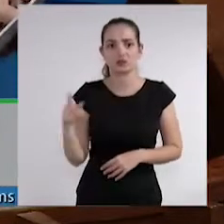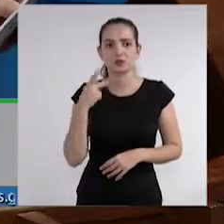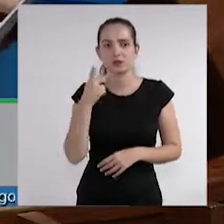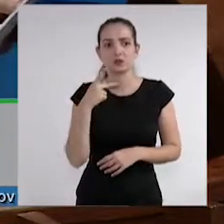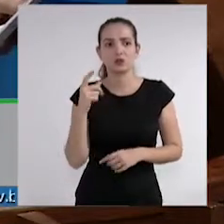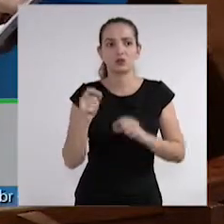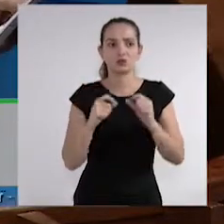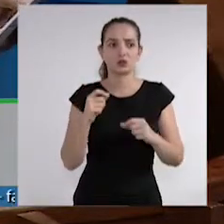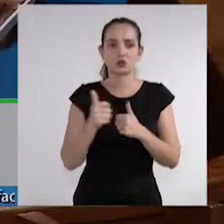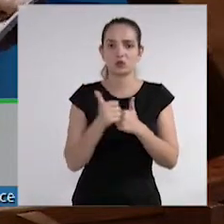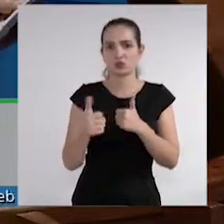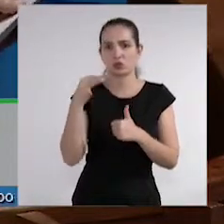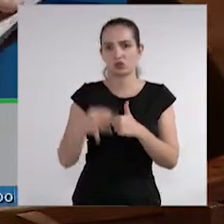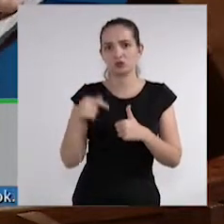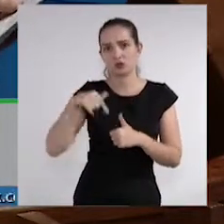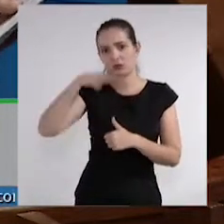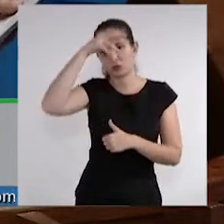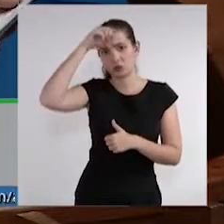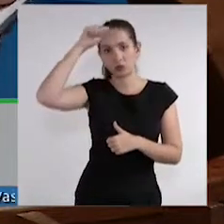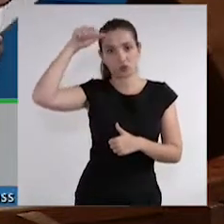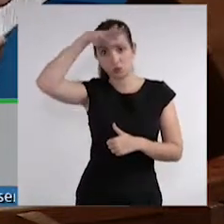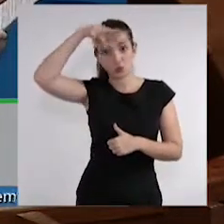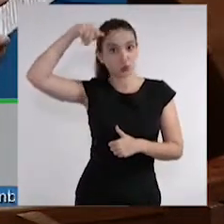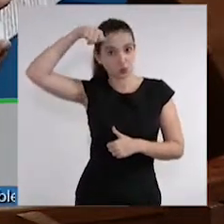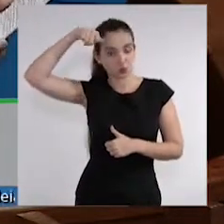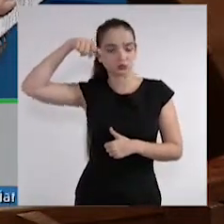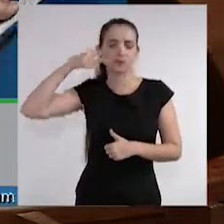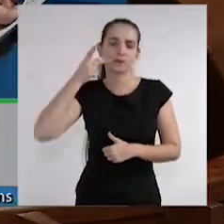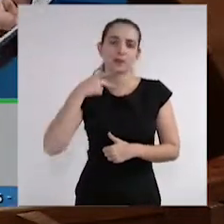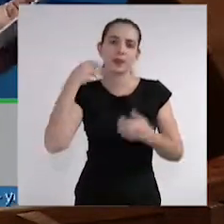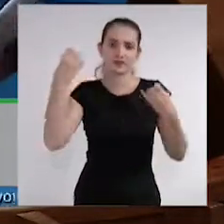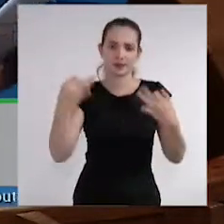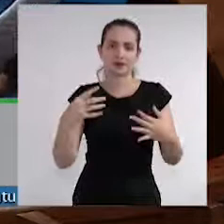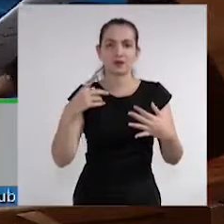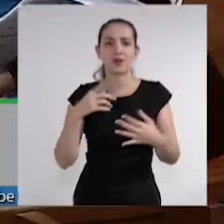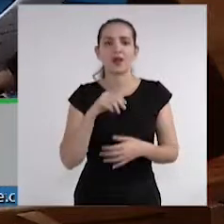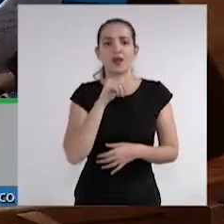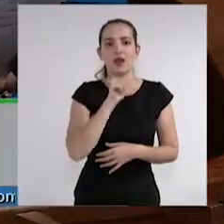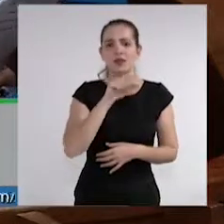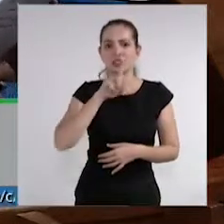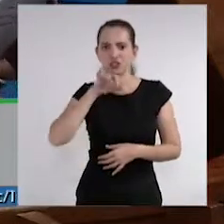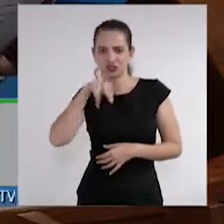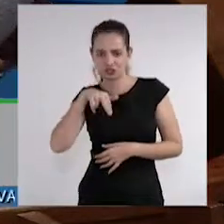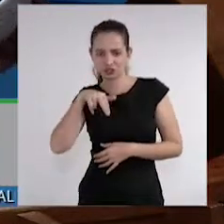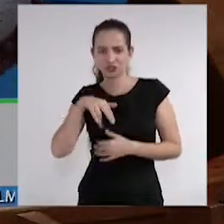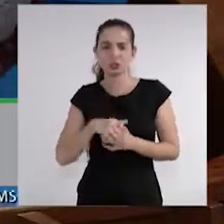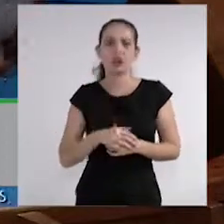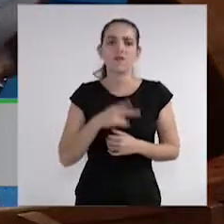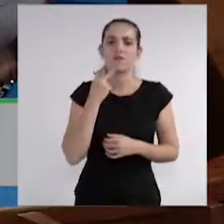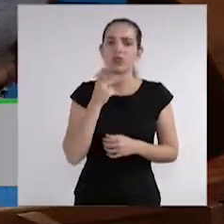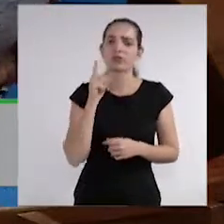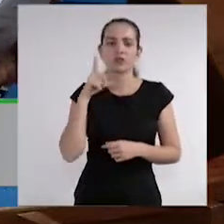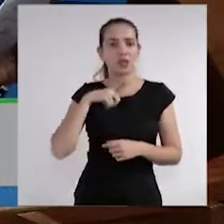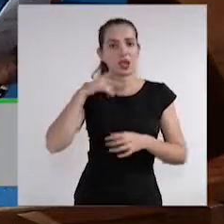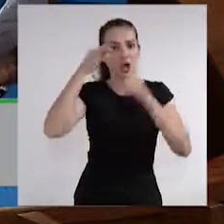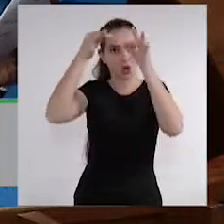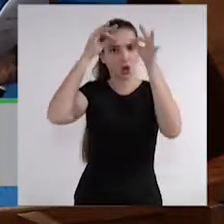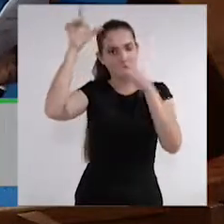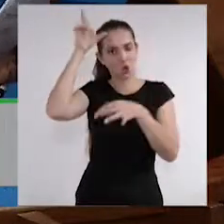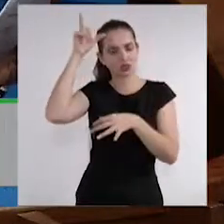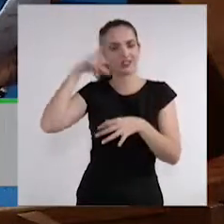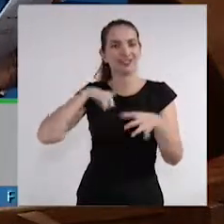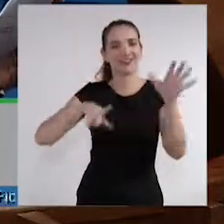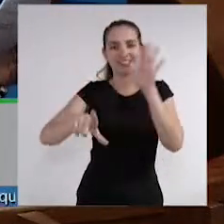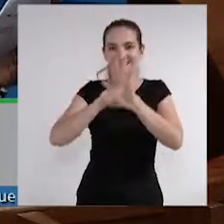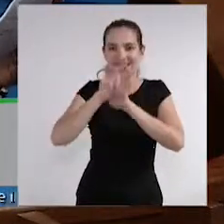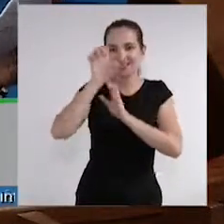Justiça do Mato Grosso, nessa ação declaratória de inconstitucionalidade, que diz o seguinte: nessa lógica, havendo lei